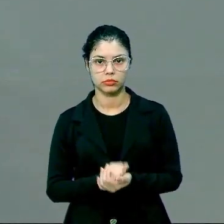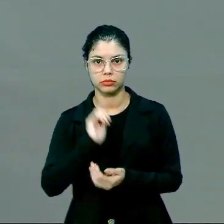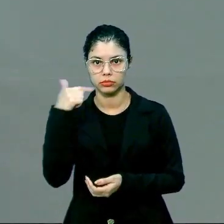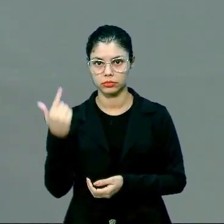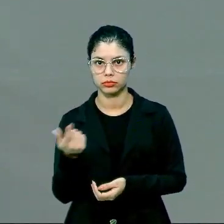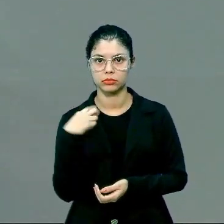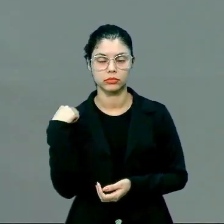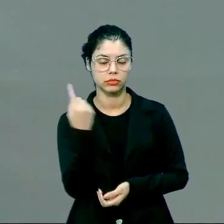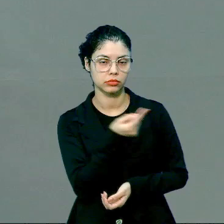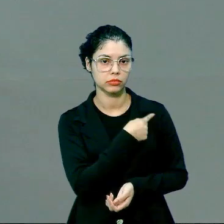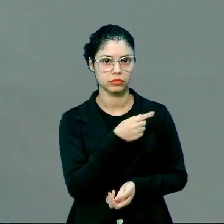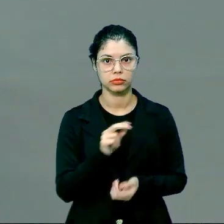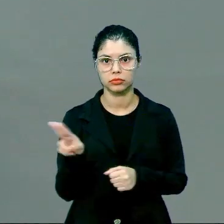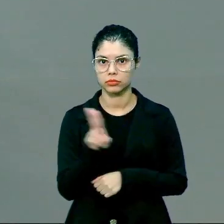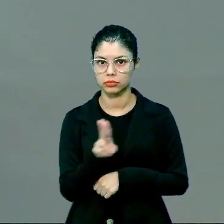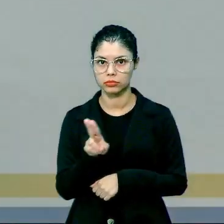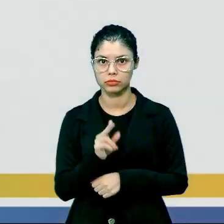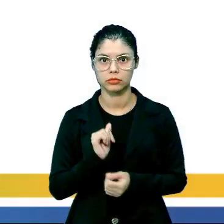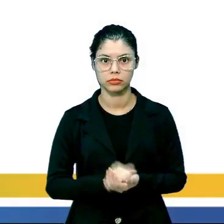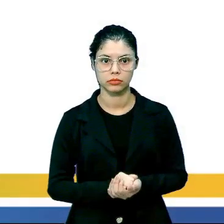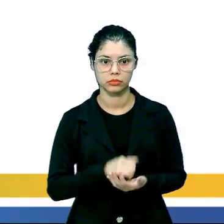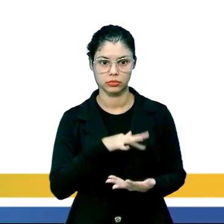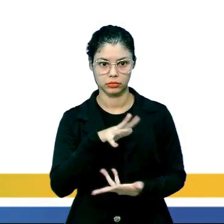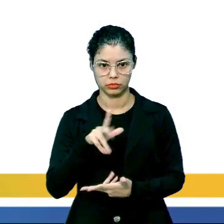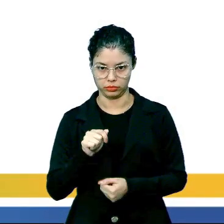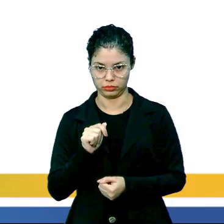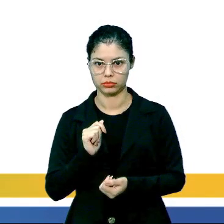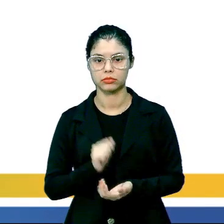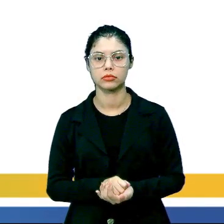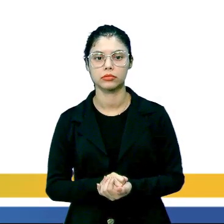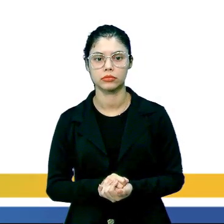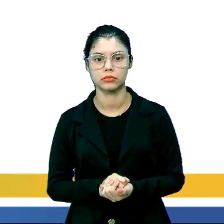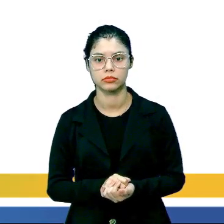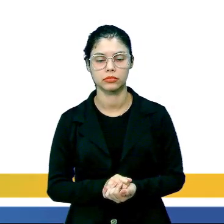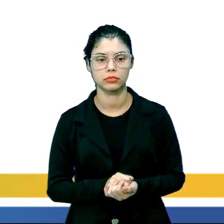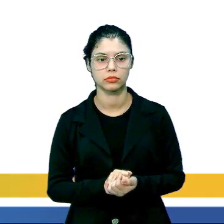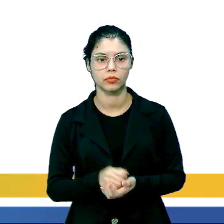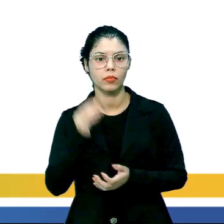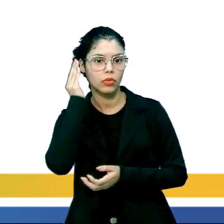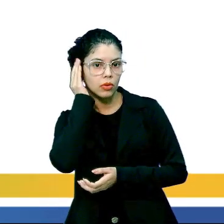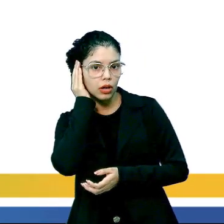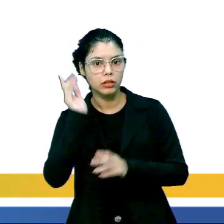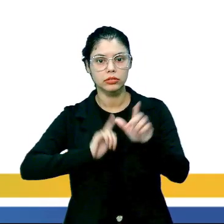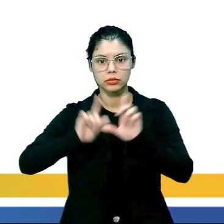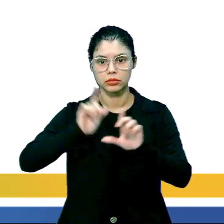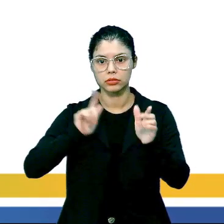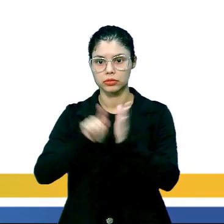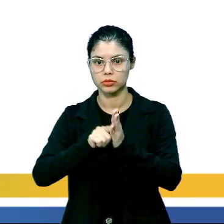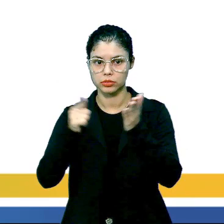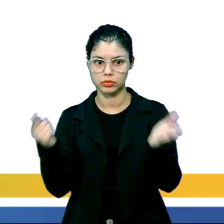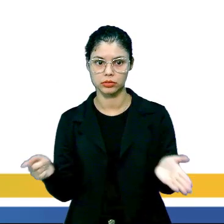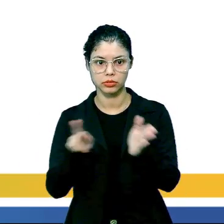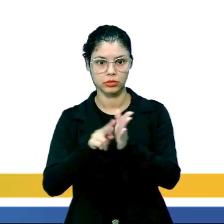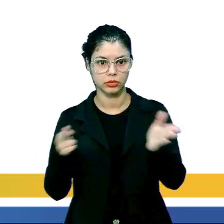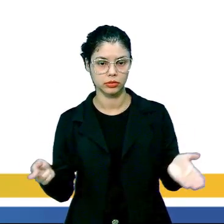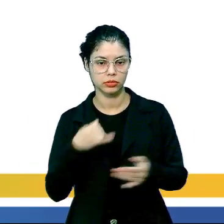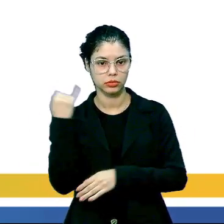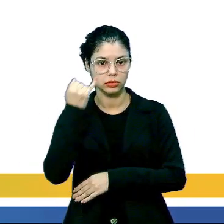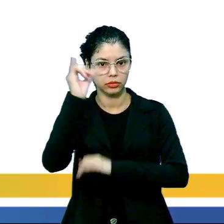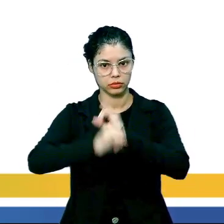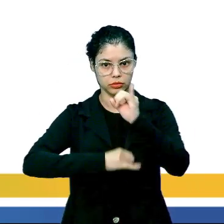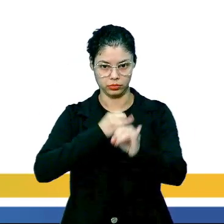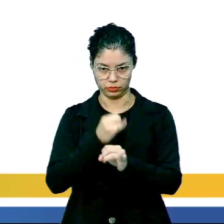nós chamamos de globalização. Então, o rádio, a televisão, os jornais, as revistas